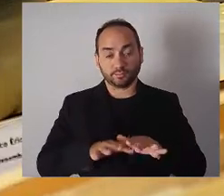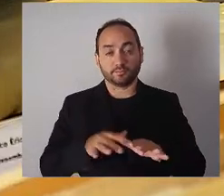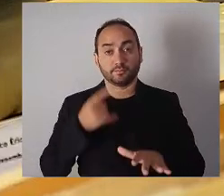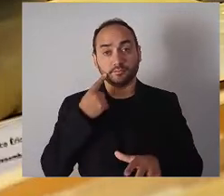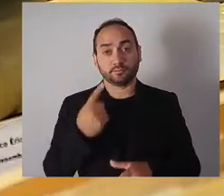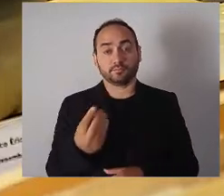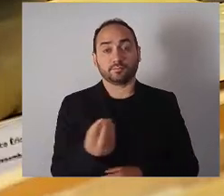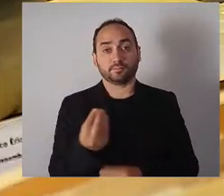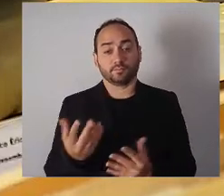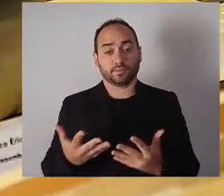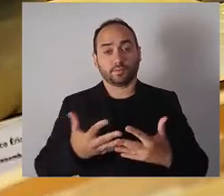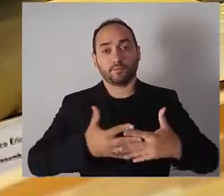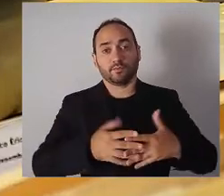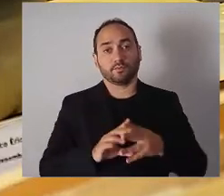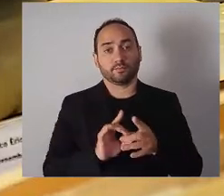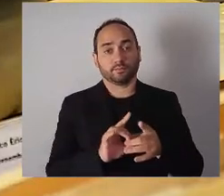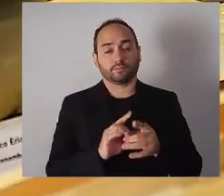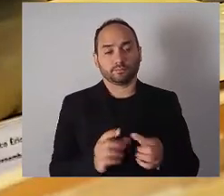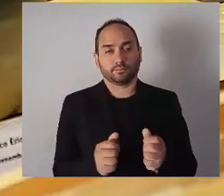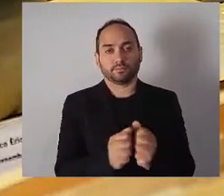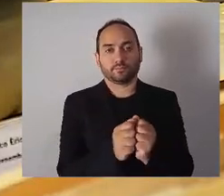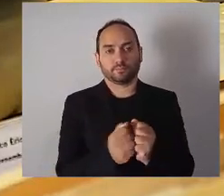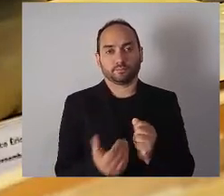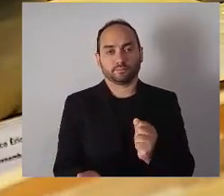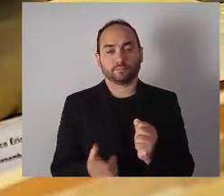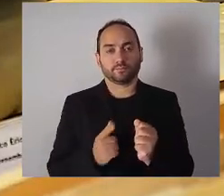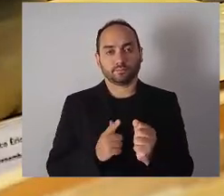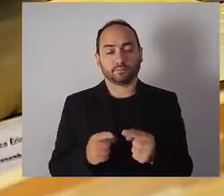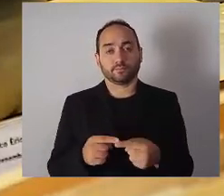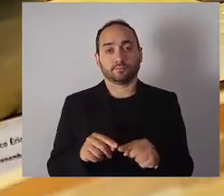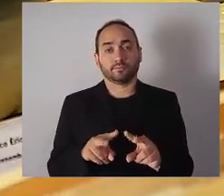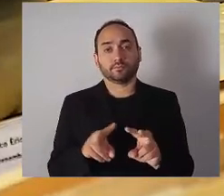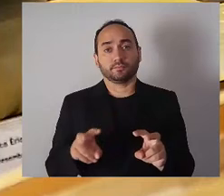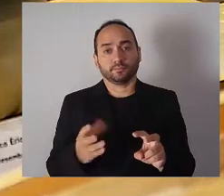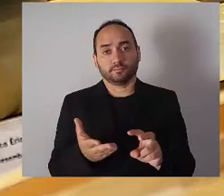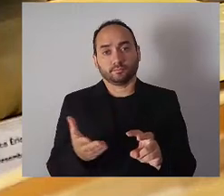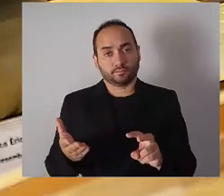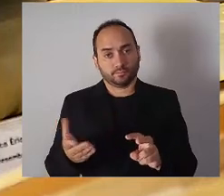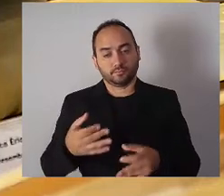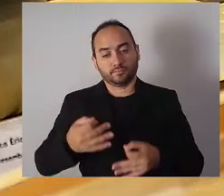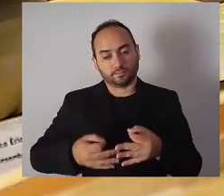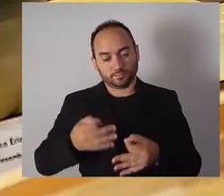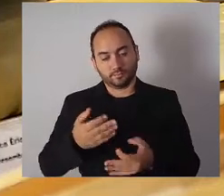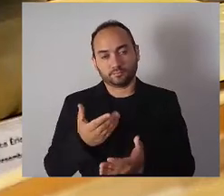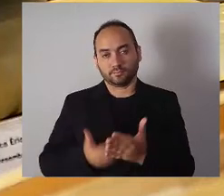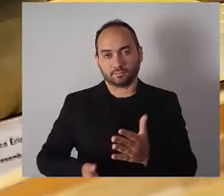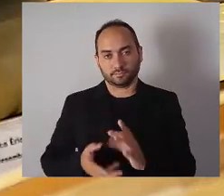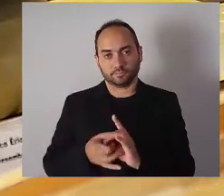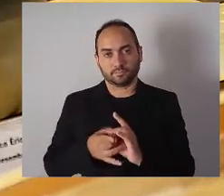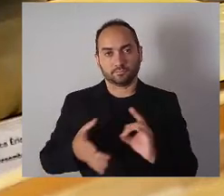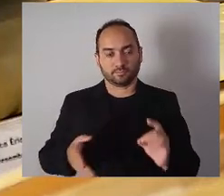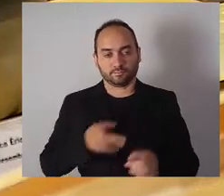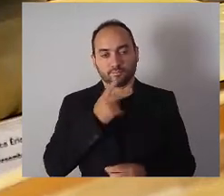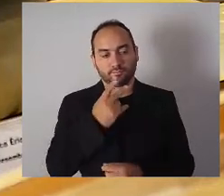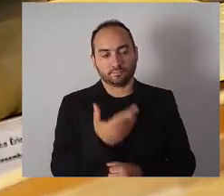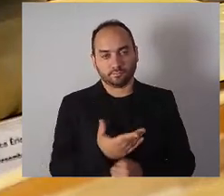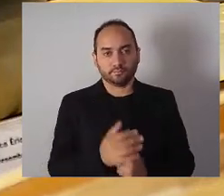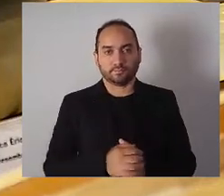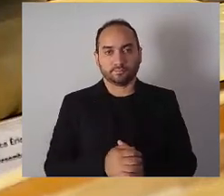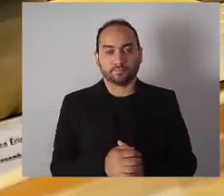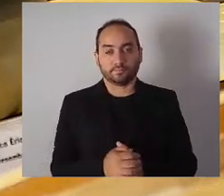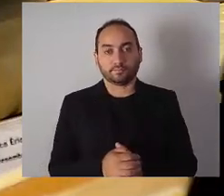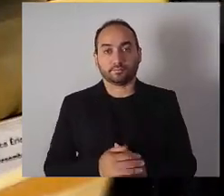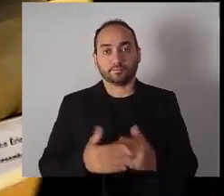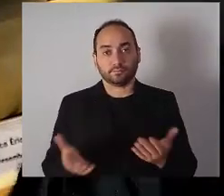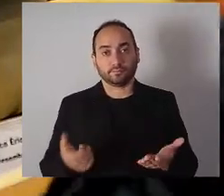da fusão ser causa para a justificação de desfiliação. E aí